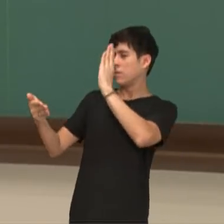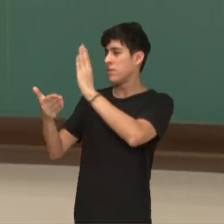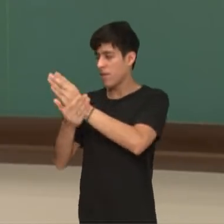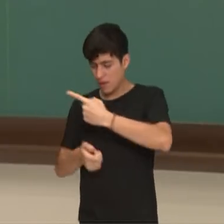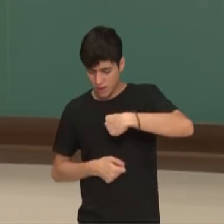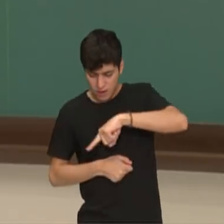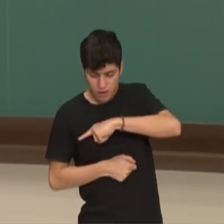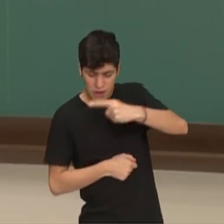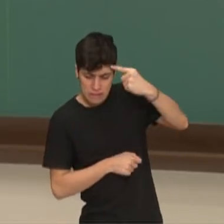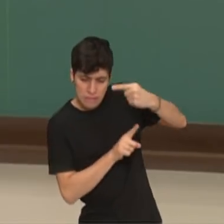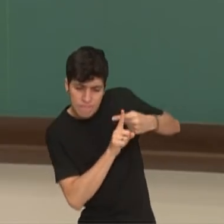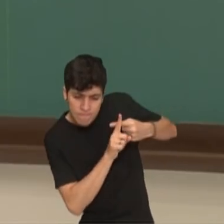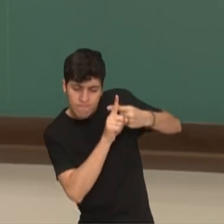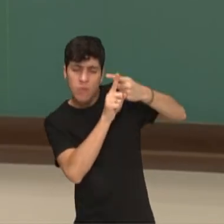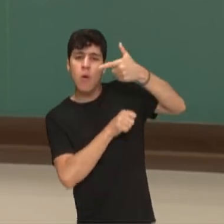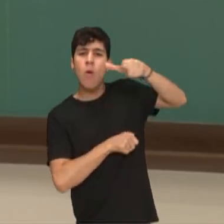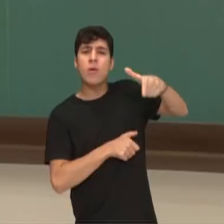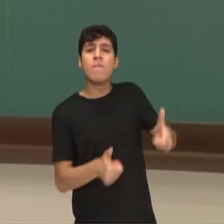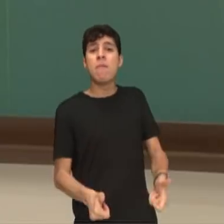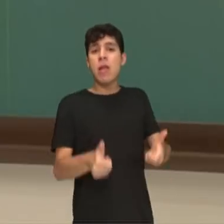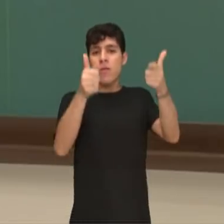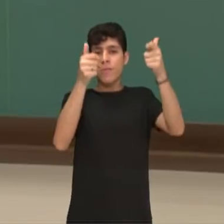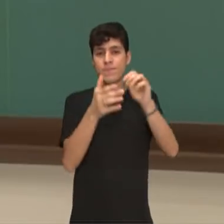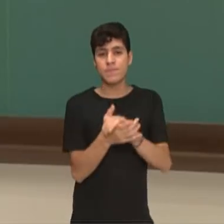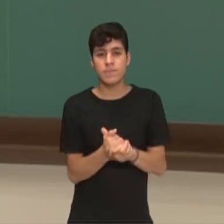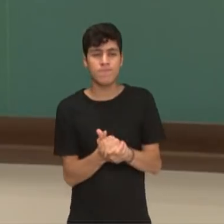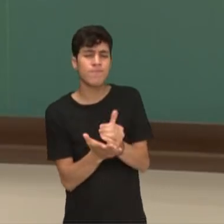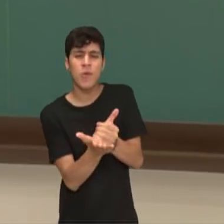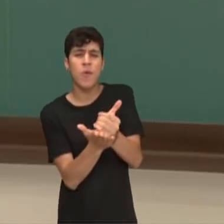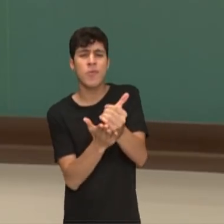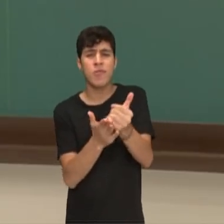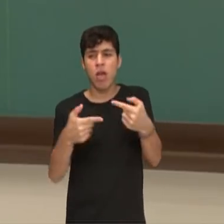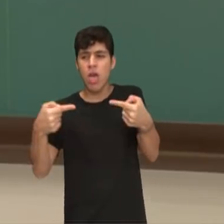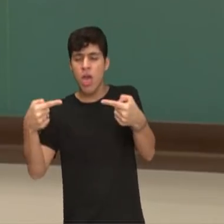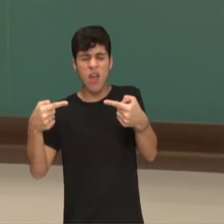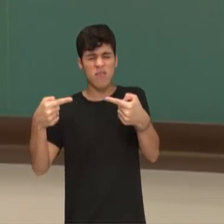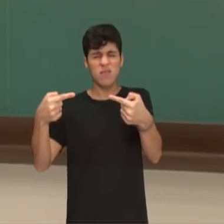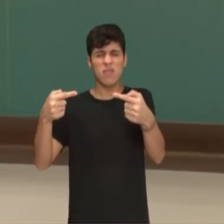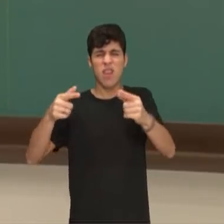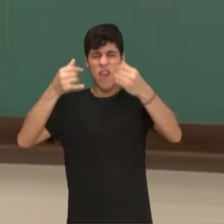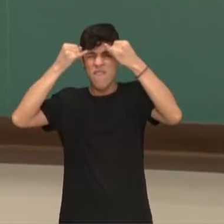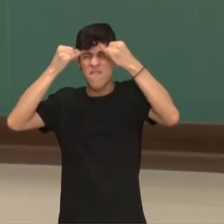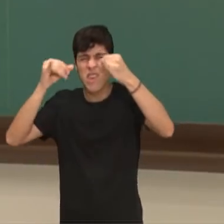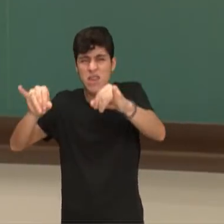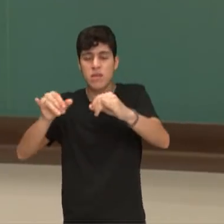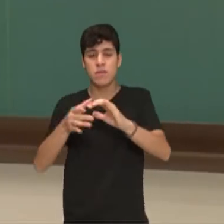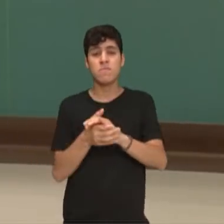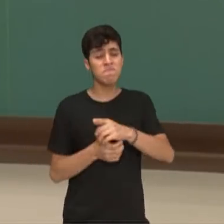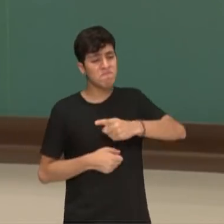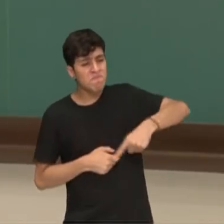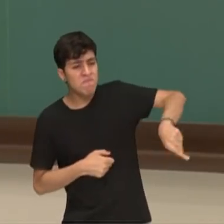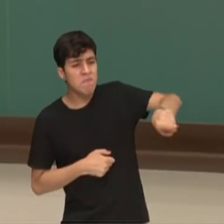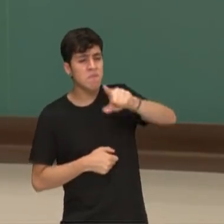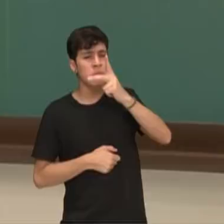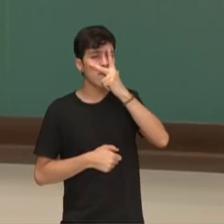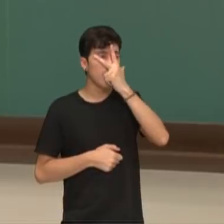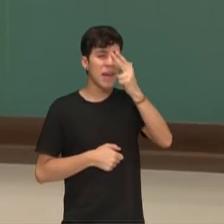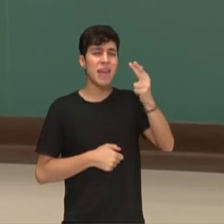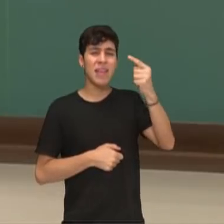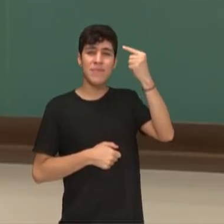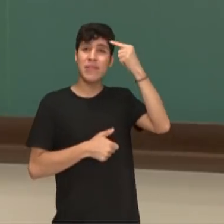coisa melhor. Então foram evitados diversos conflitos. Havia um certo otimismo por um